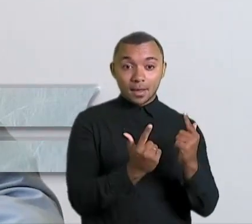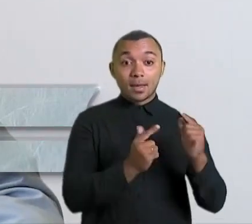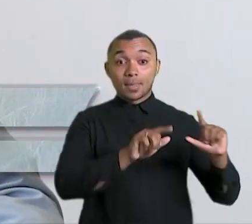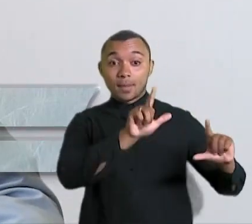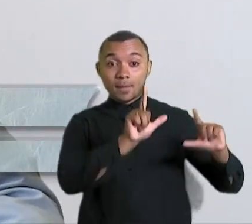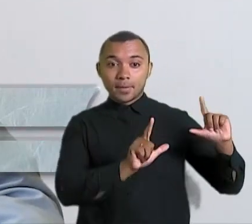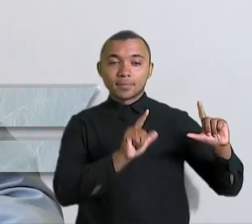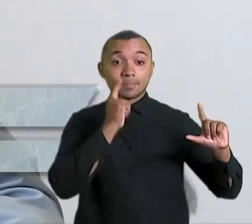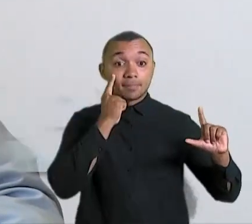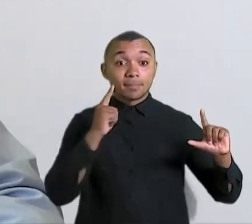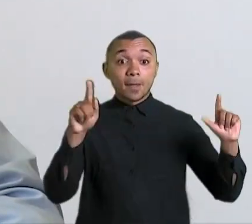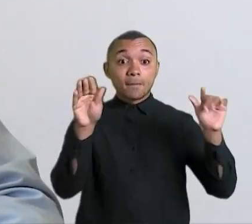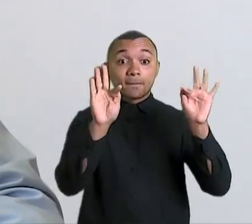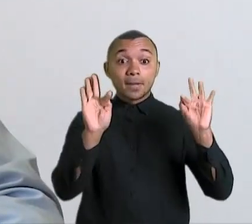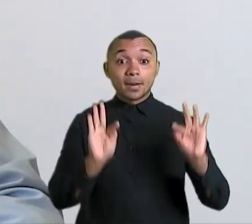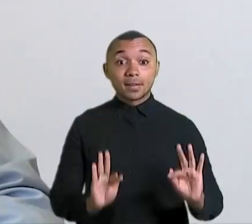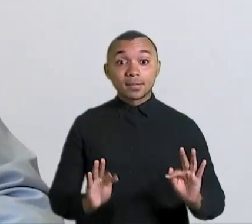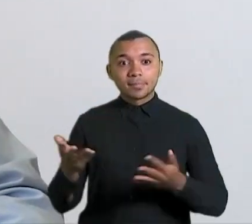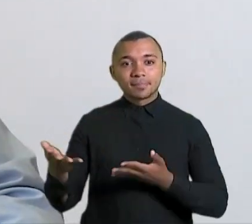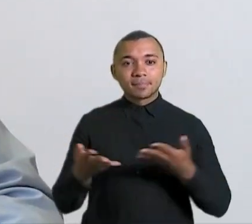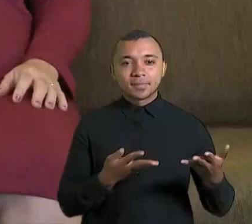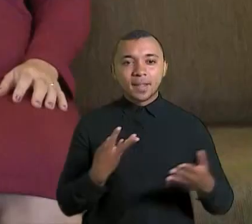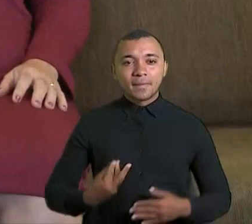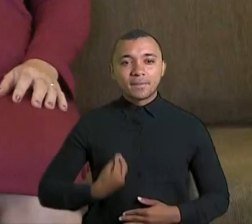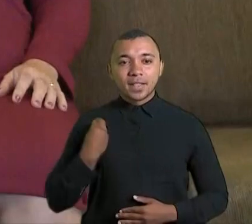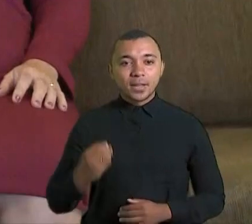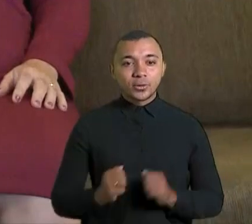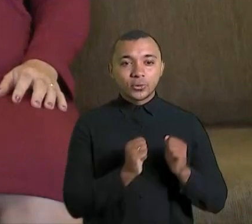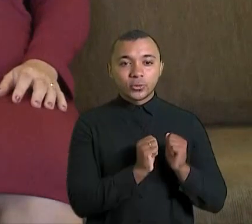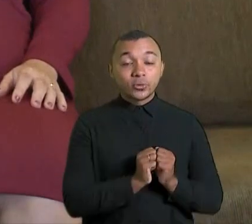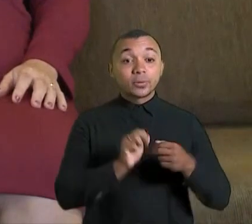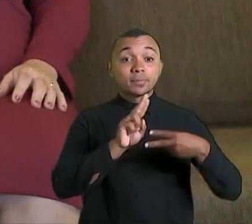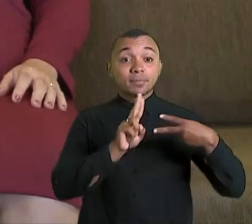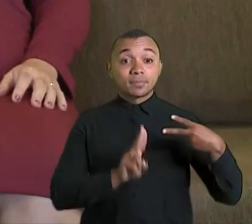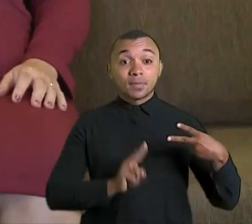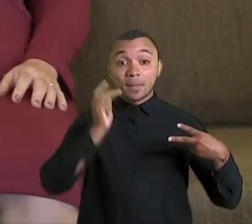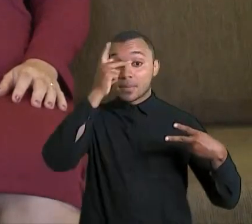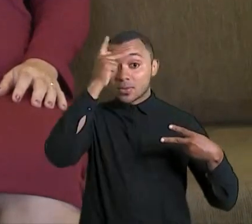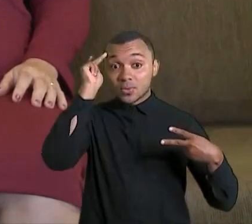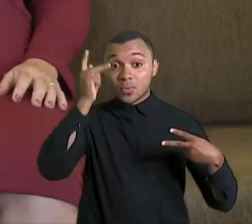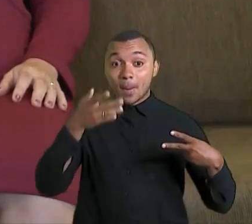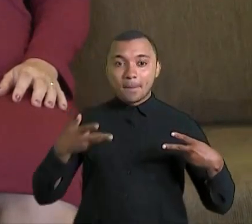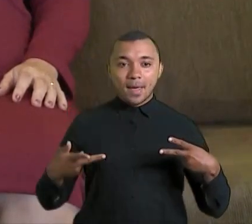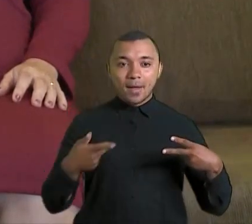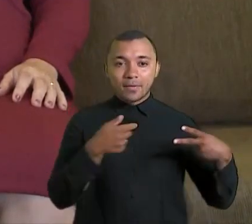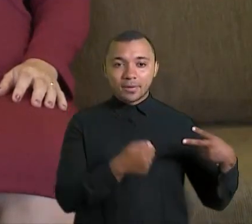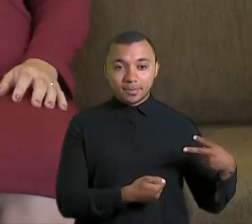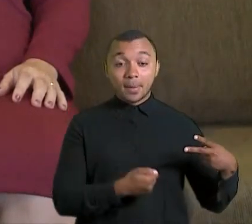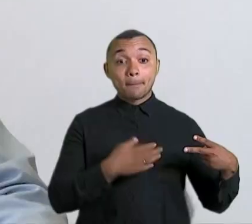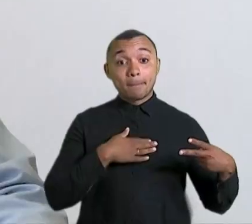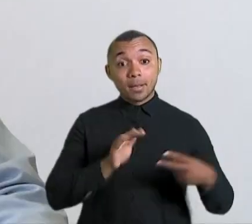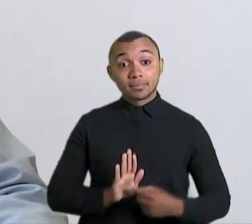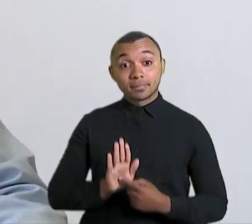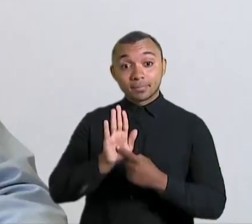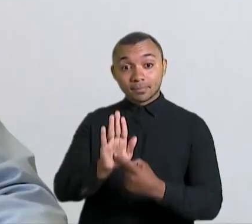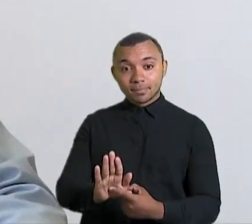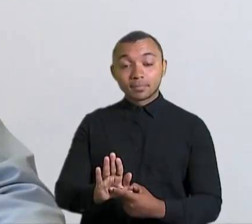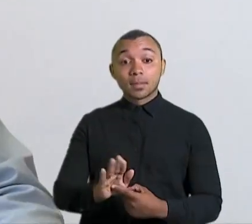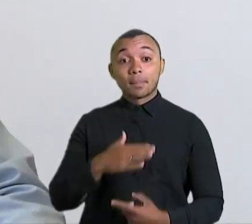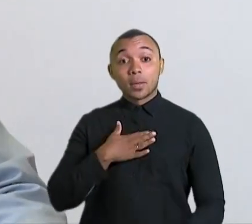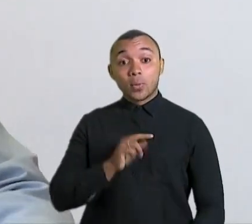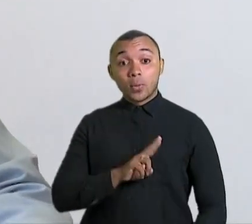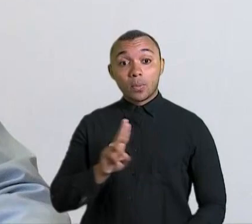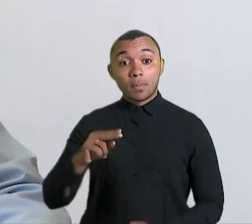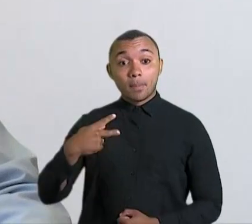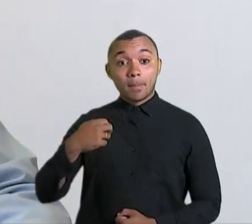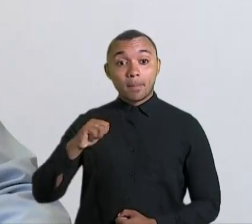muita alegria que vamos receber hoje duas pessoas encantadoras e daqui a pouco irei apresentá-las. Eu sou Paulo